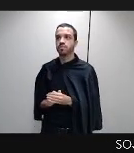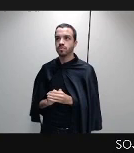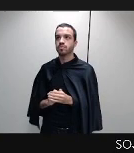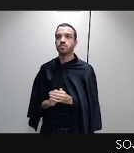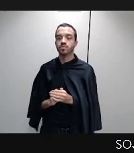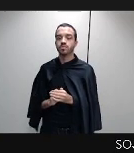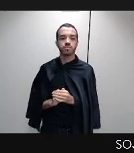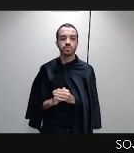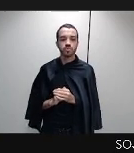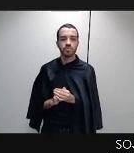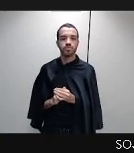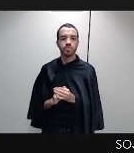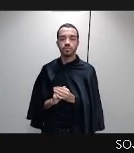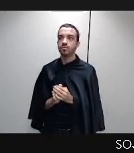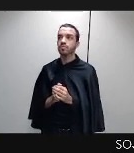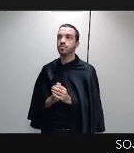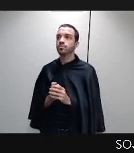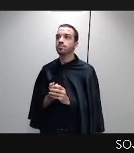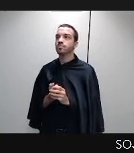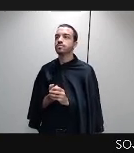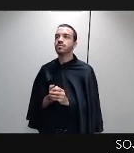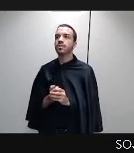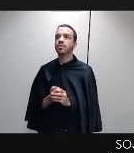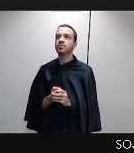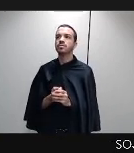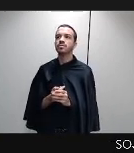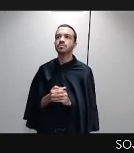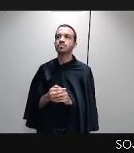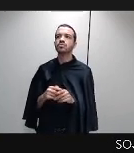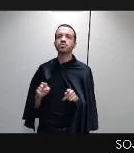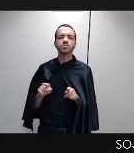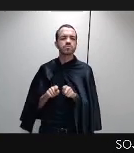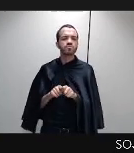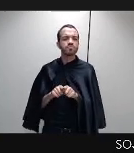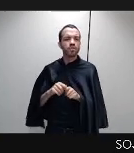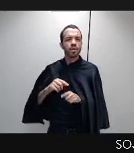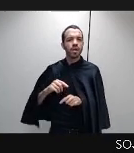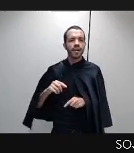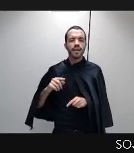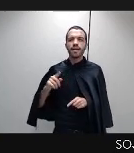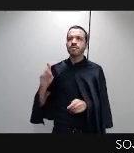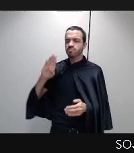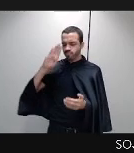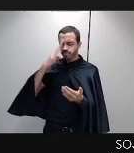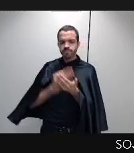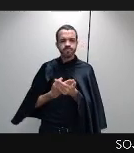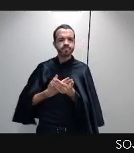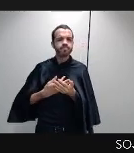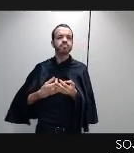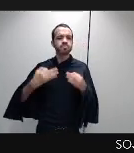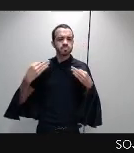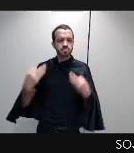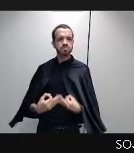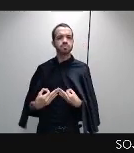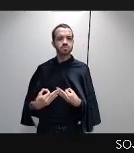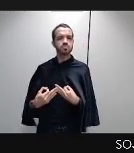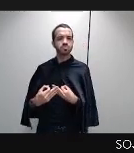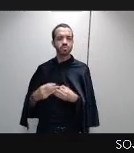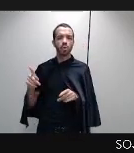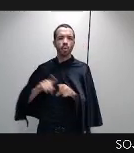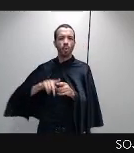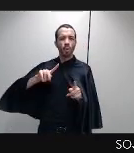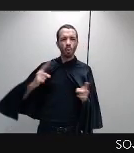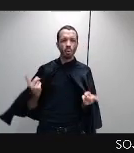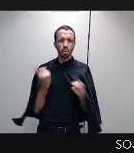acórdão recorrido uma vez que apresenta fundamentação suficiente para a solução da controvérsia tanto